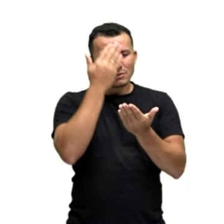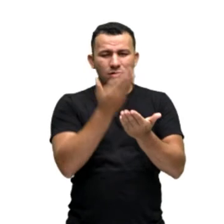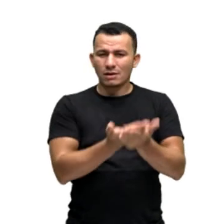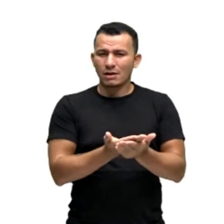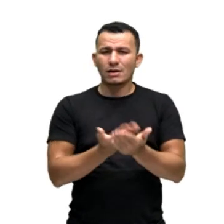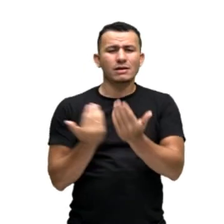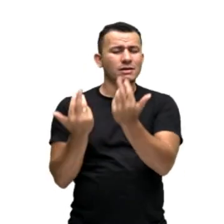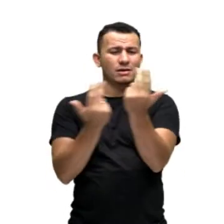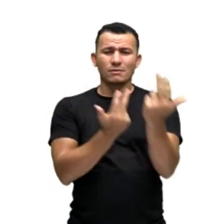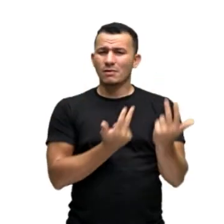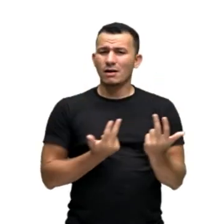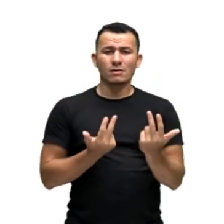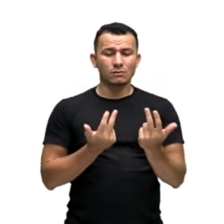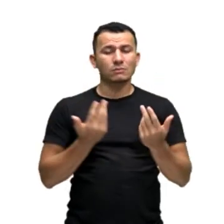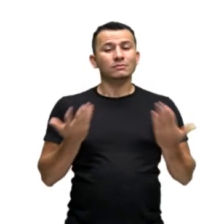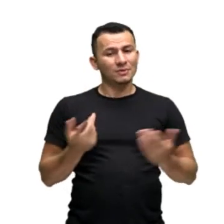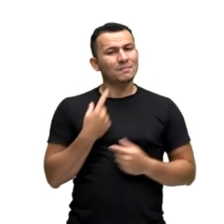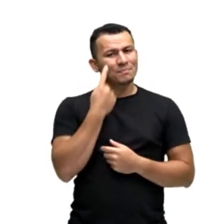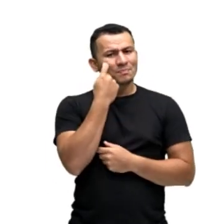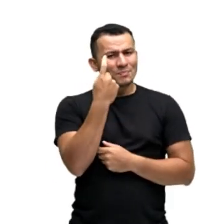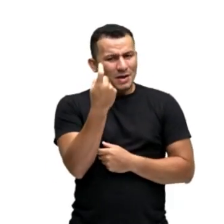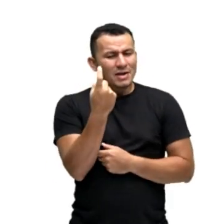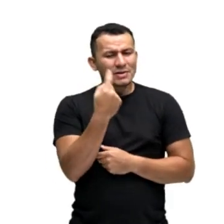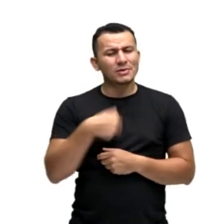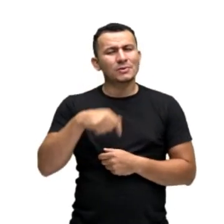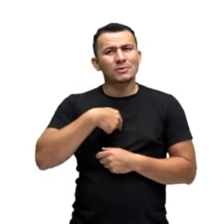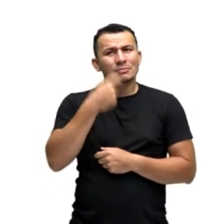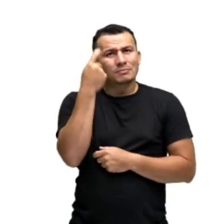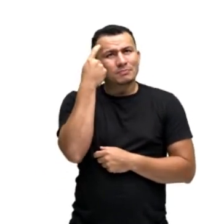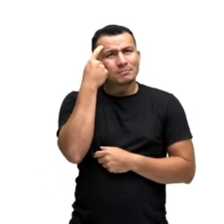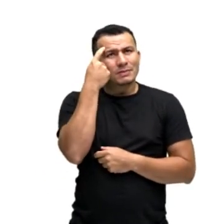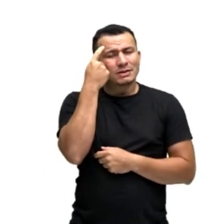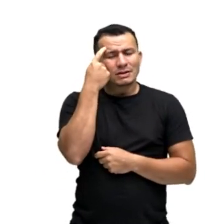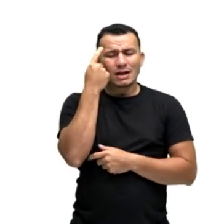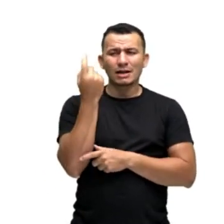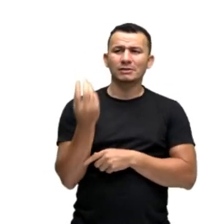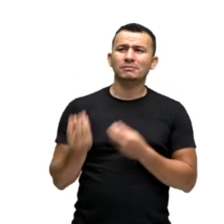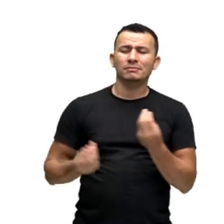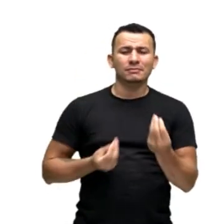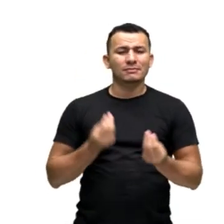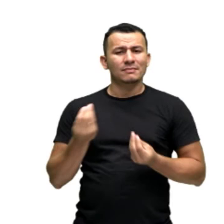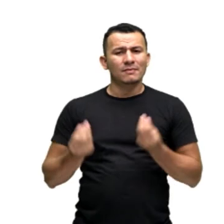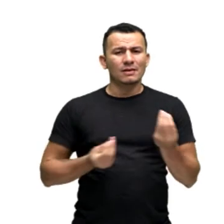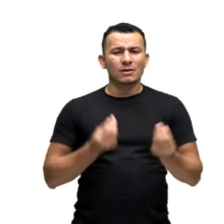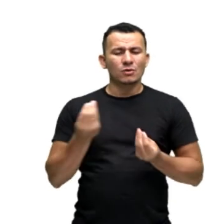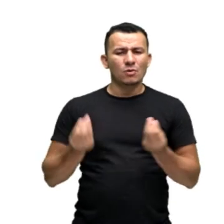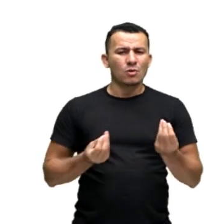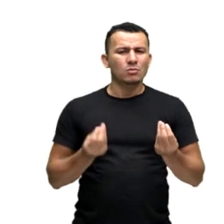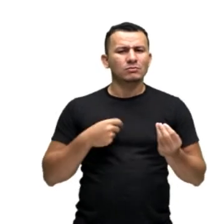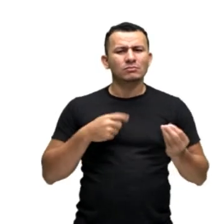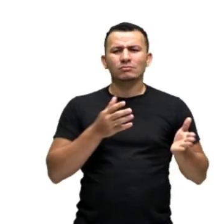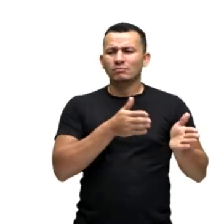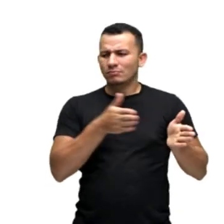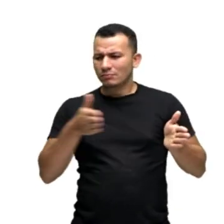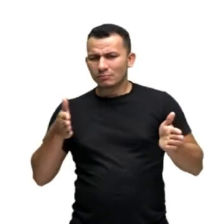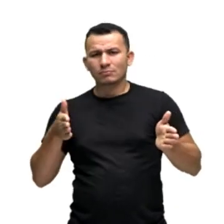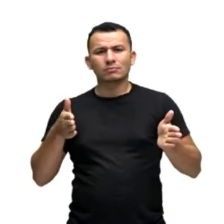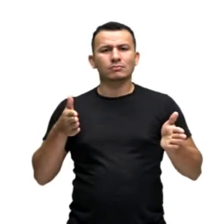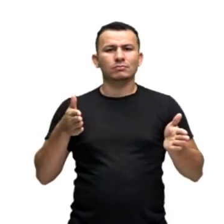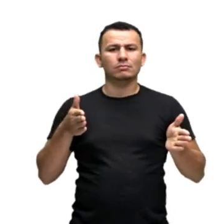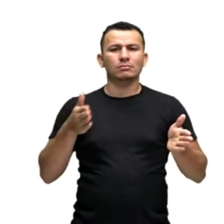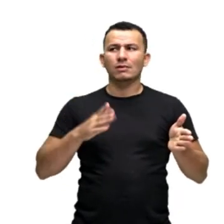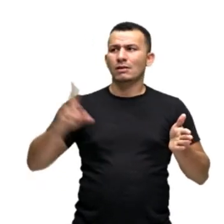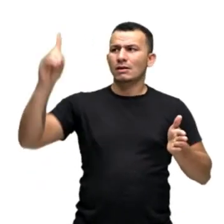então é uma coisa muito interessante quando parou para pensar é os traços comuns é a primeira coisa